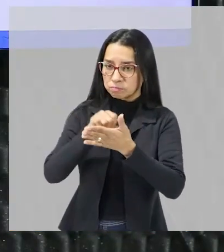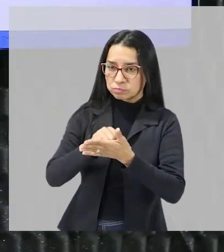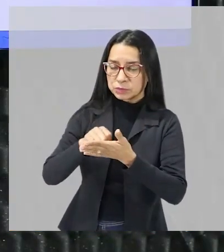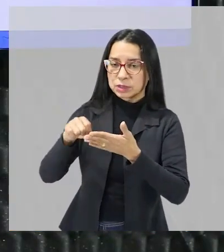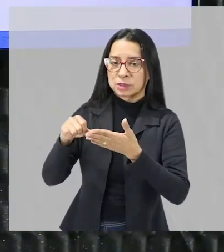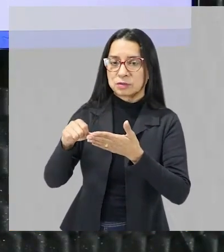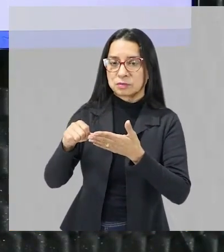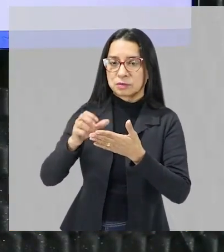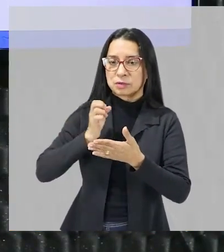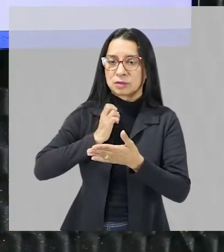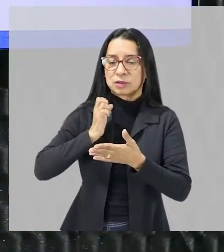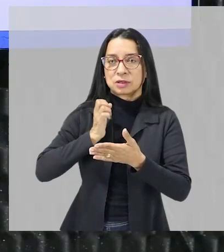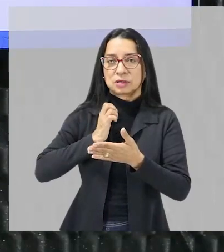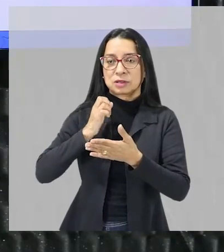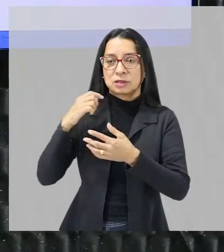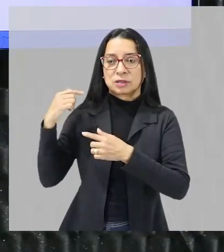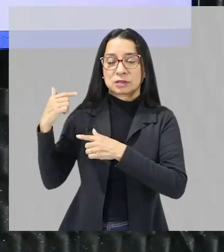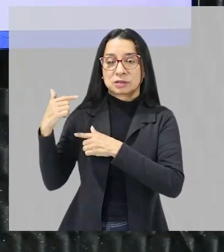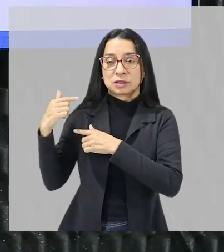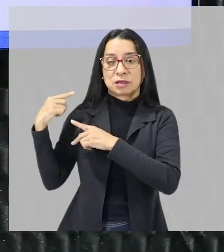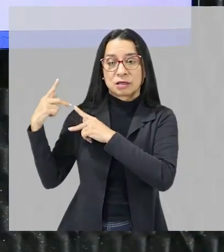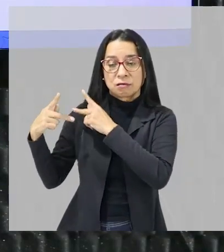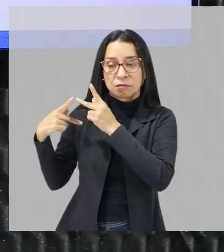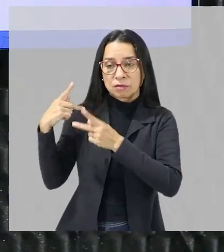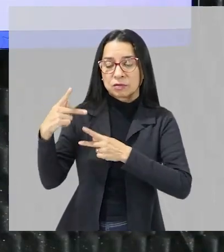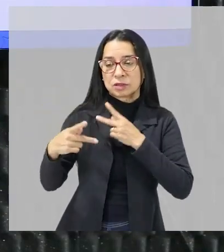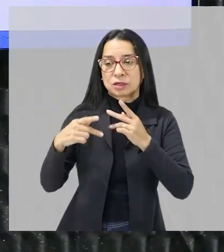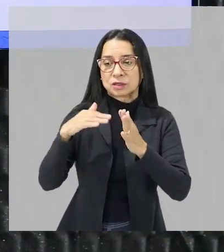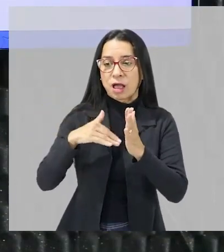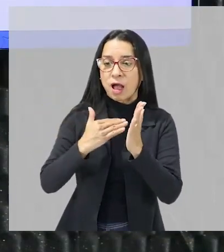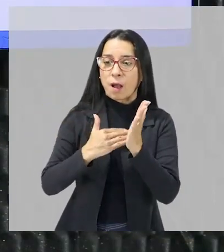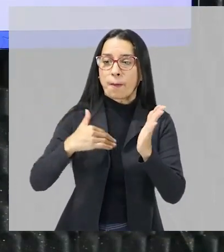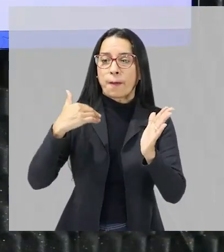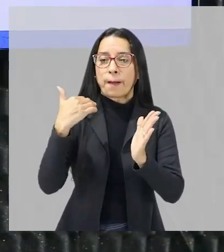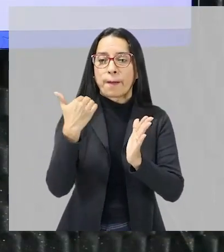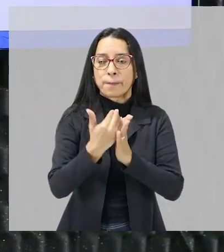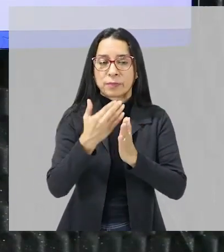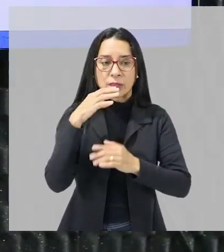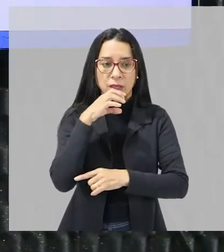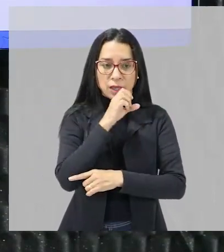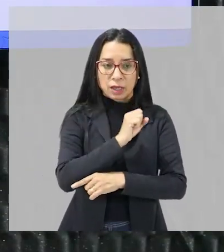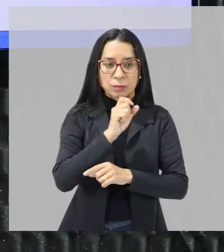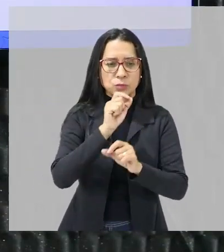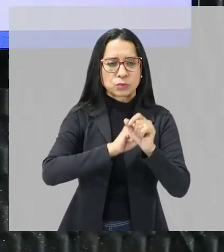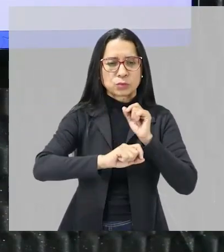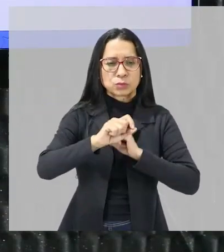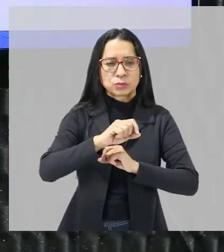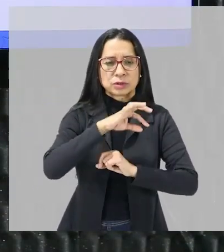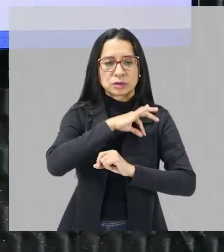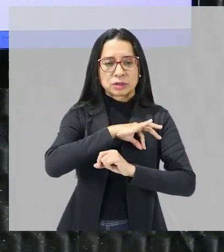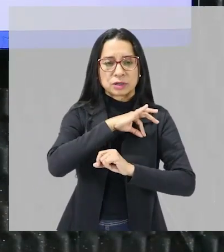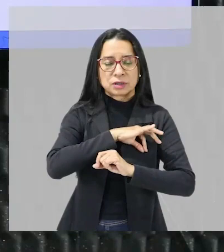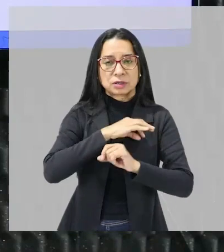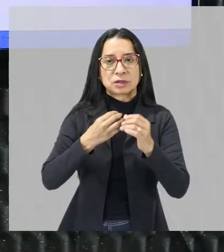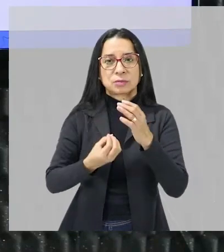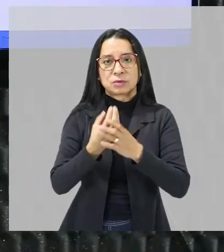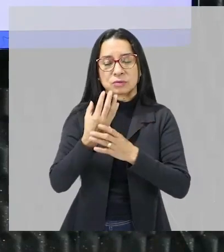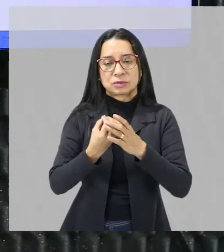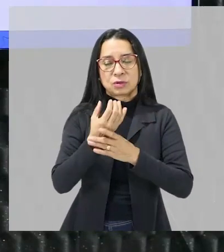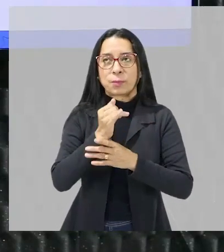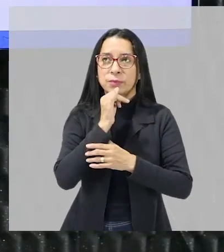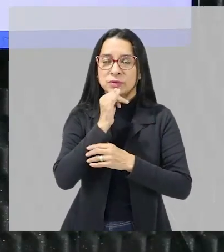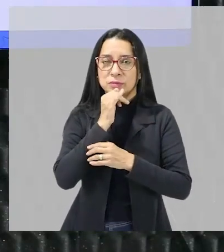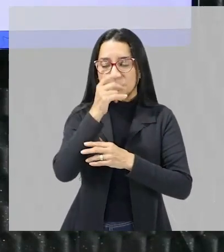A riqueza herdada aumenta mais rápido do que a renda e a produção. Então, quando a pessoa já nasce numa família